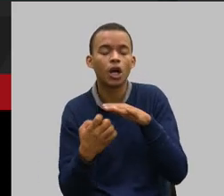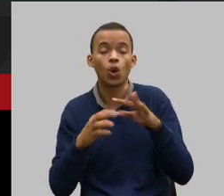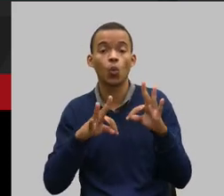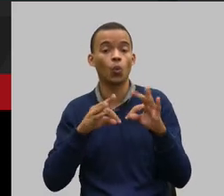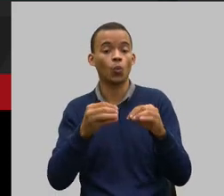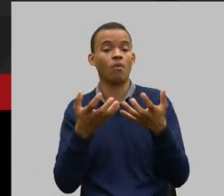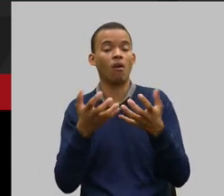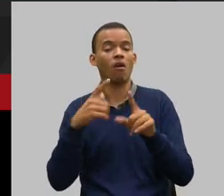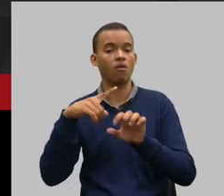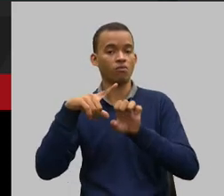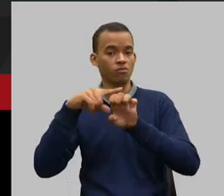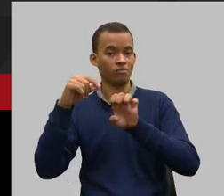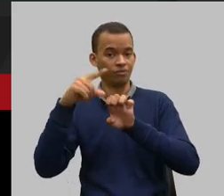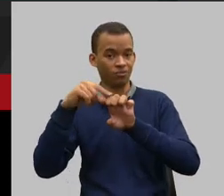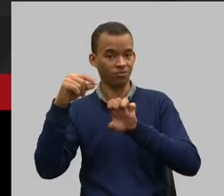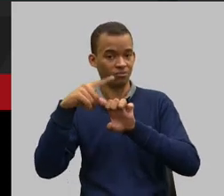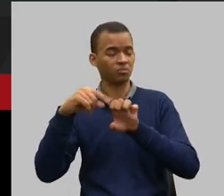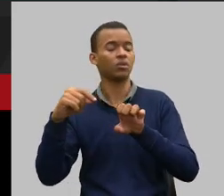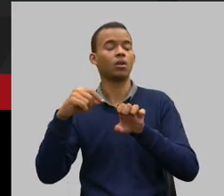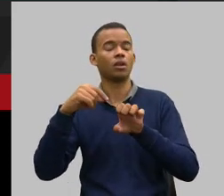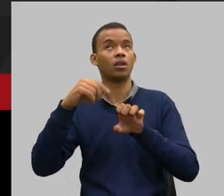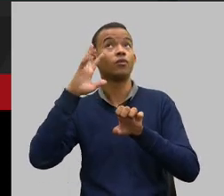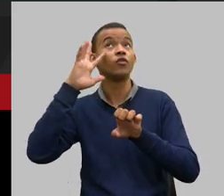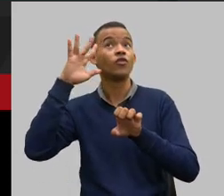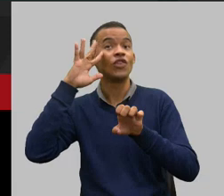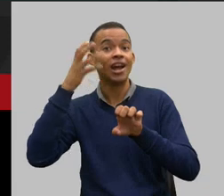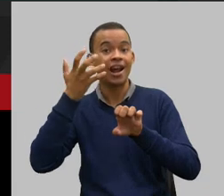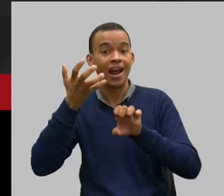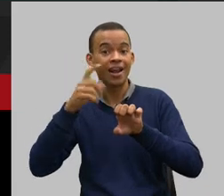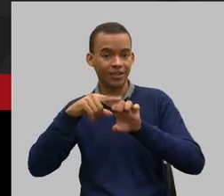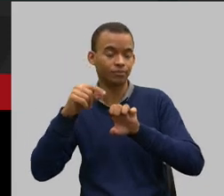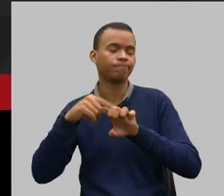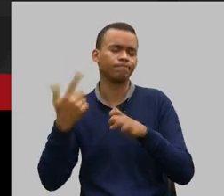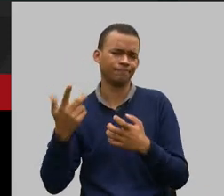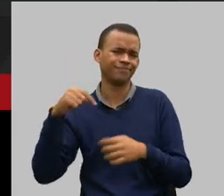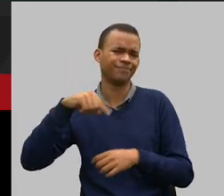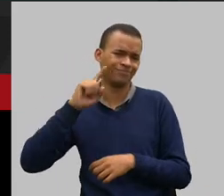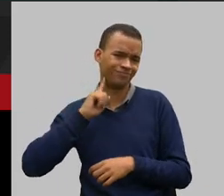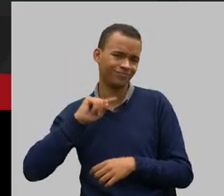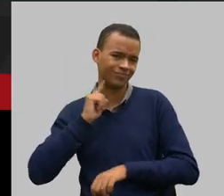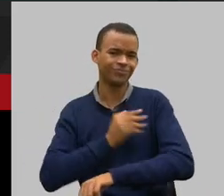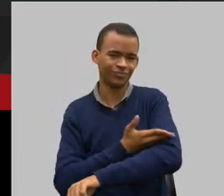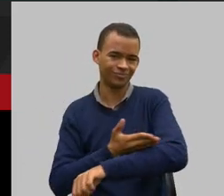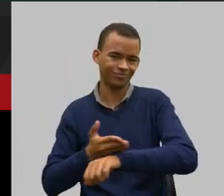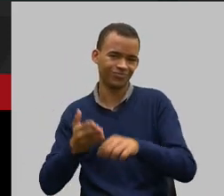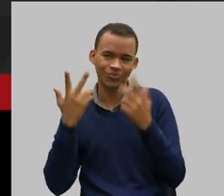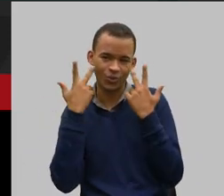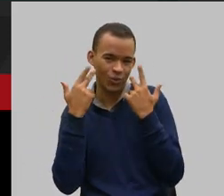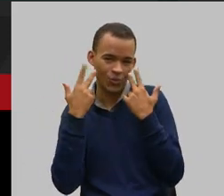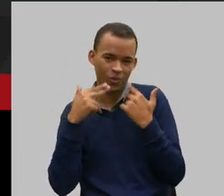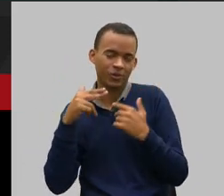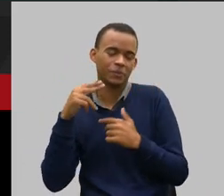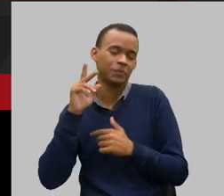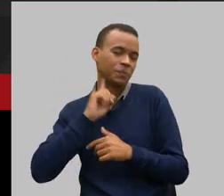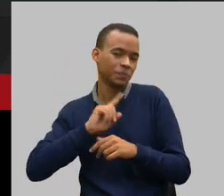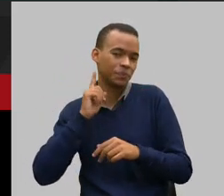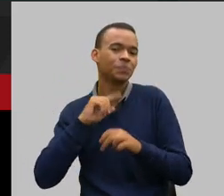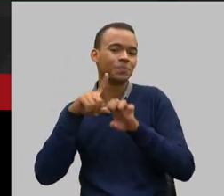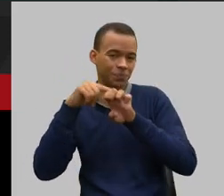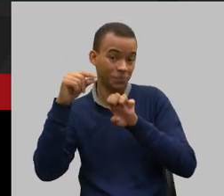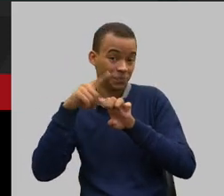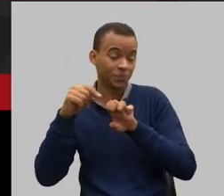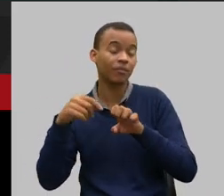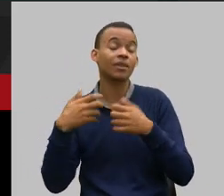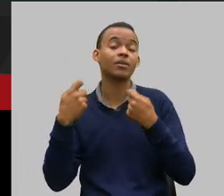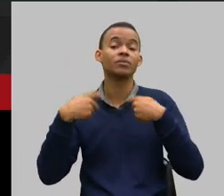empreender e o mineiro brasileiro são empreendedores por natureza precisam ter um ambiente mais propício